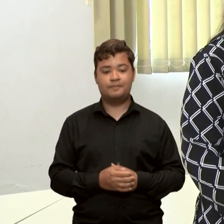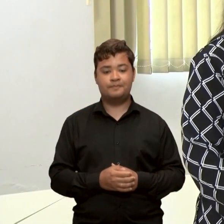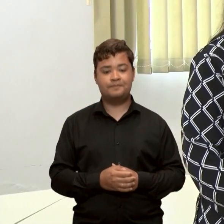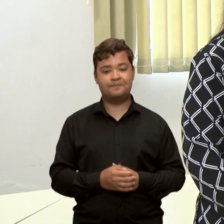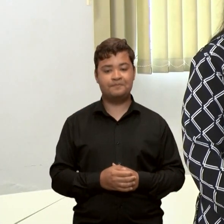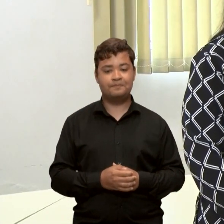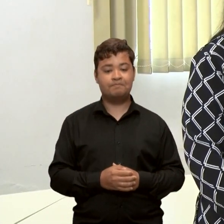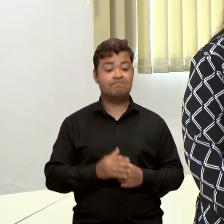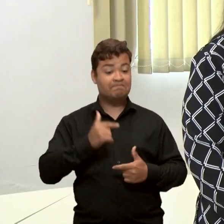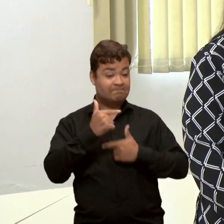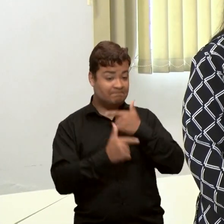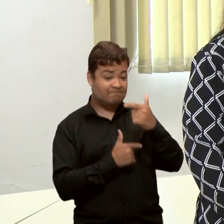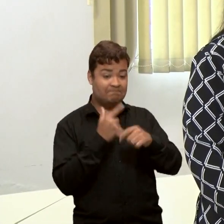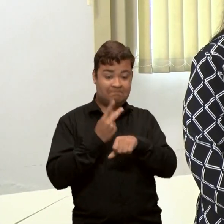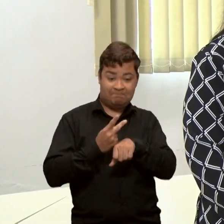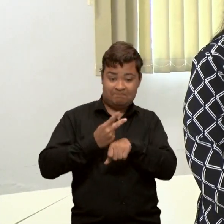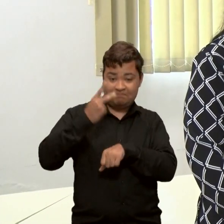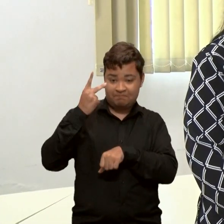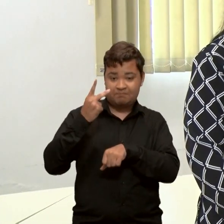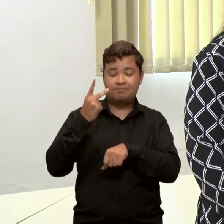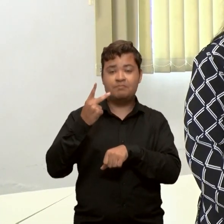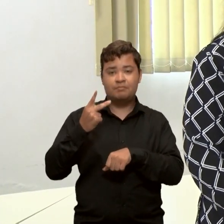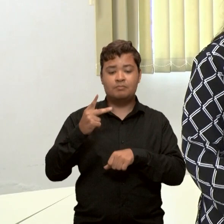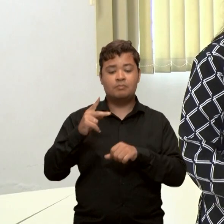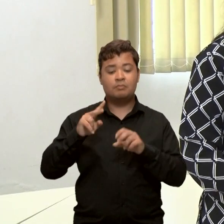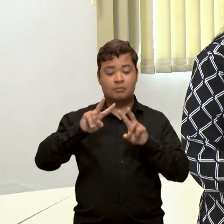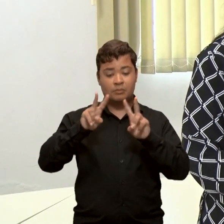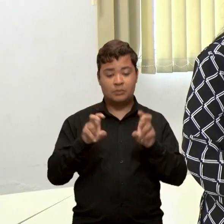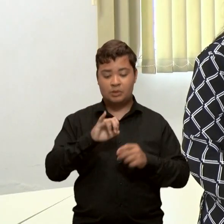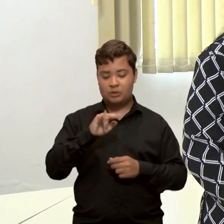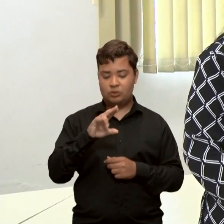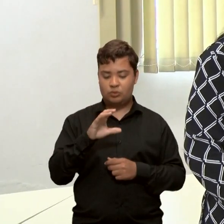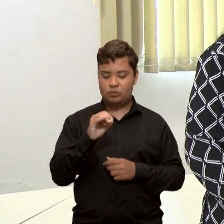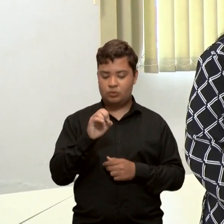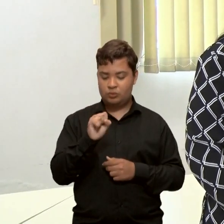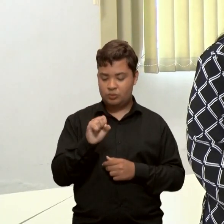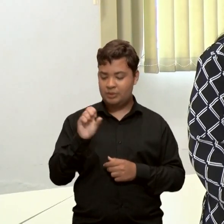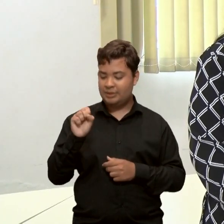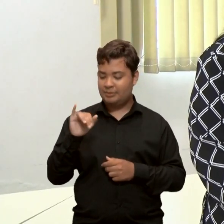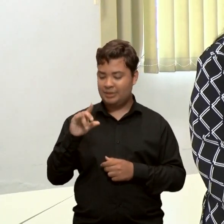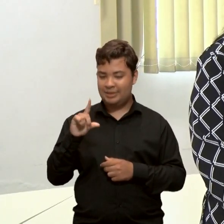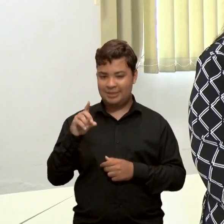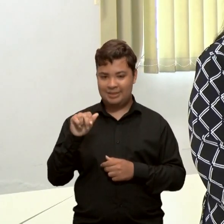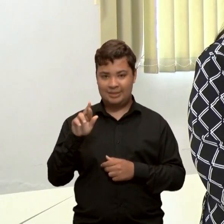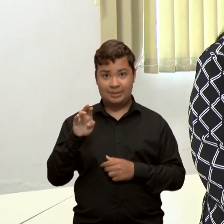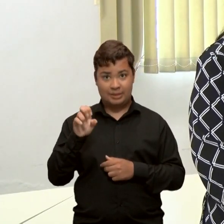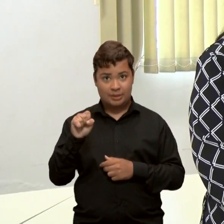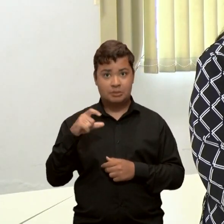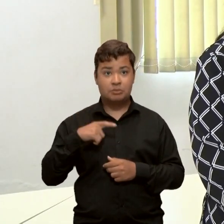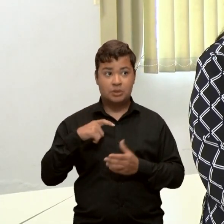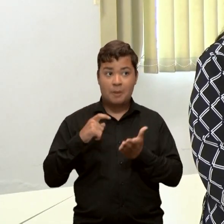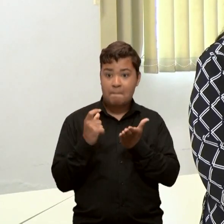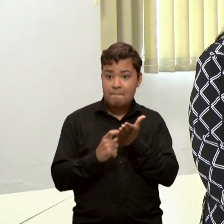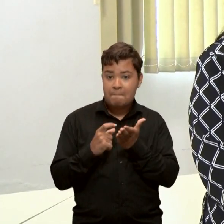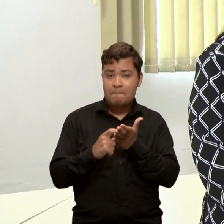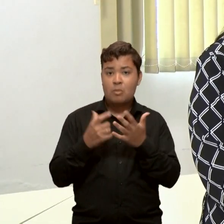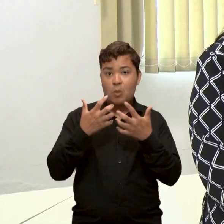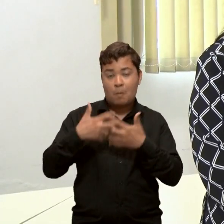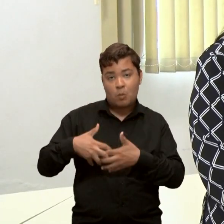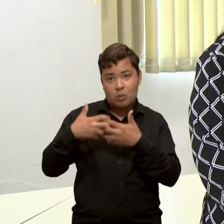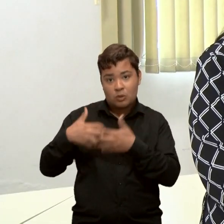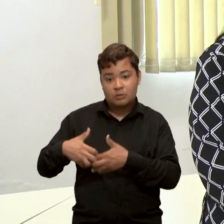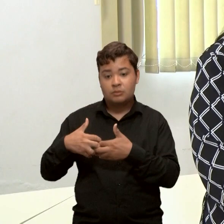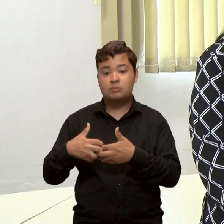O trabalho premiado, de título Junções por Similaridade usando processamento distribuído e